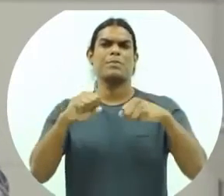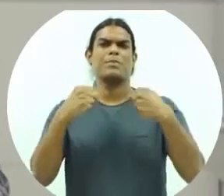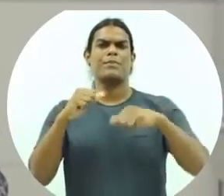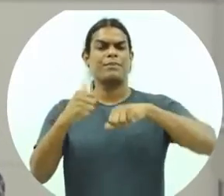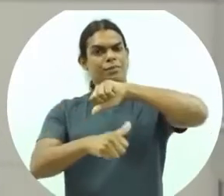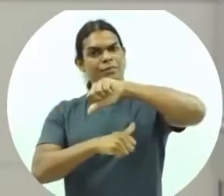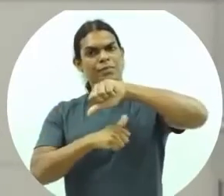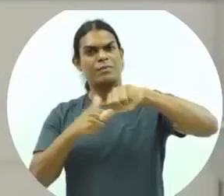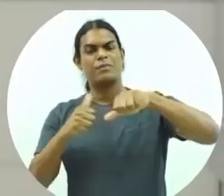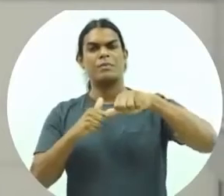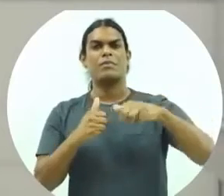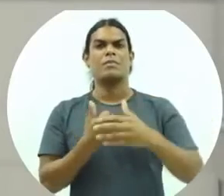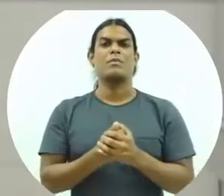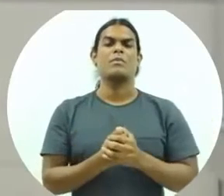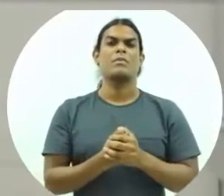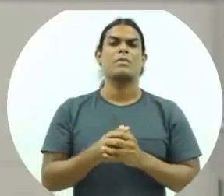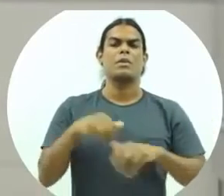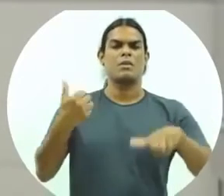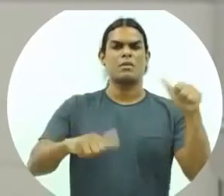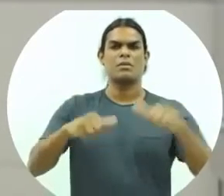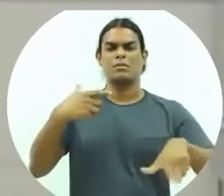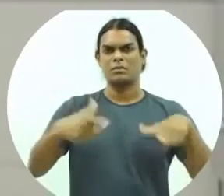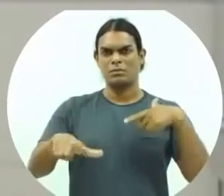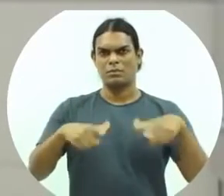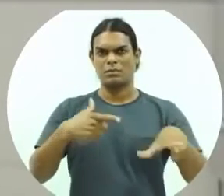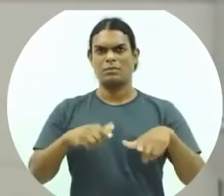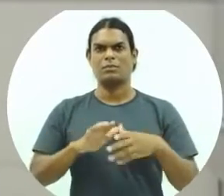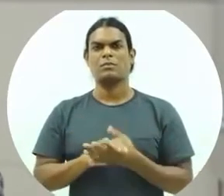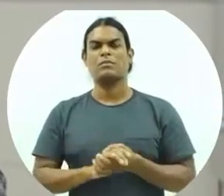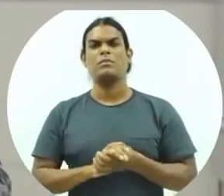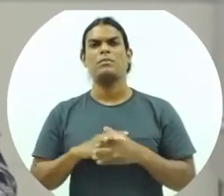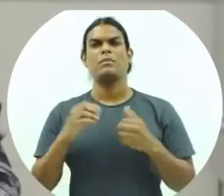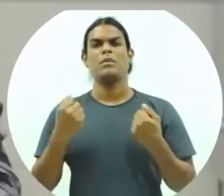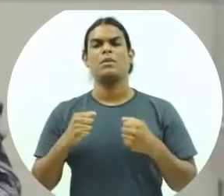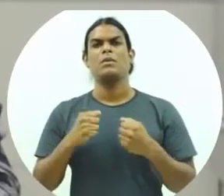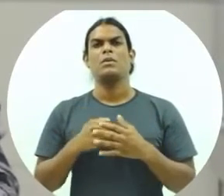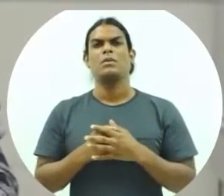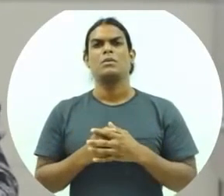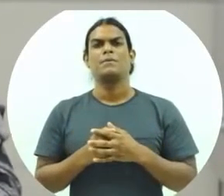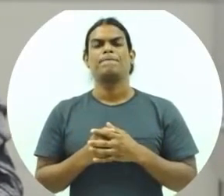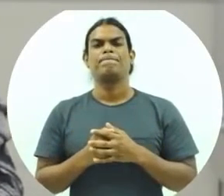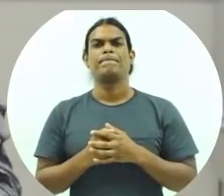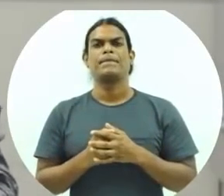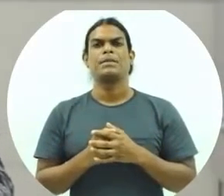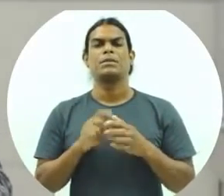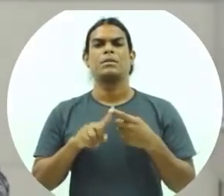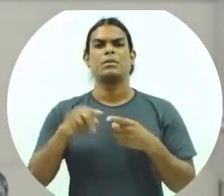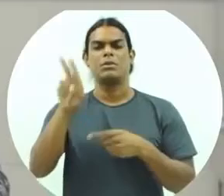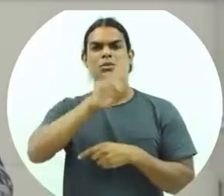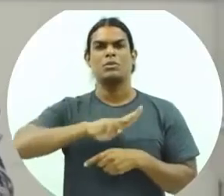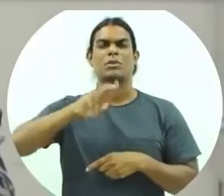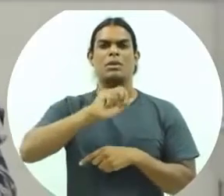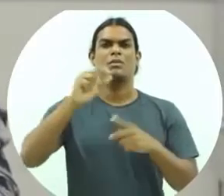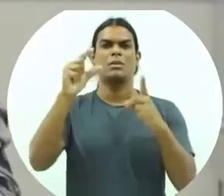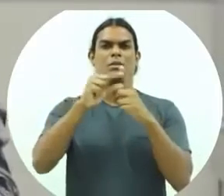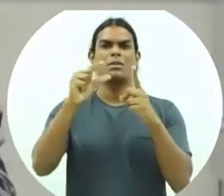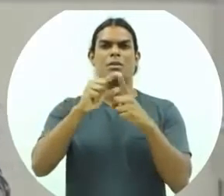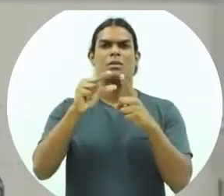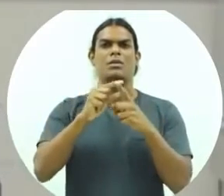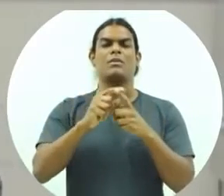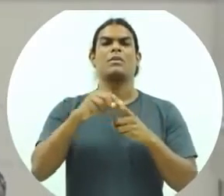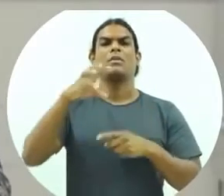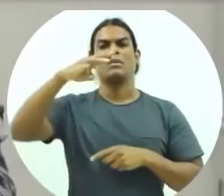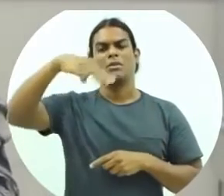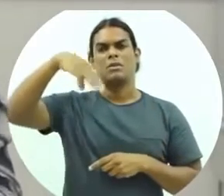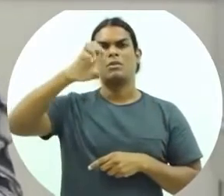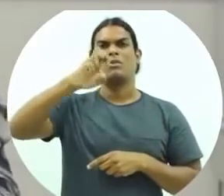podem variar a respeito do termo avaliação de desempenho. A gente pode encontrar essa mesma definição em avaliação do